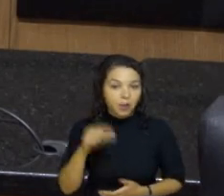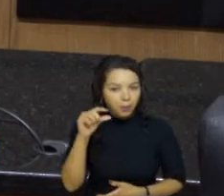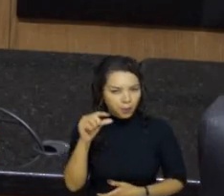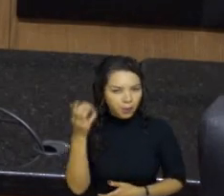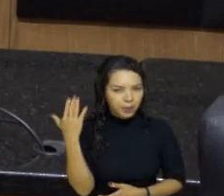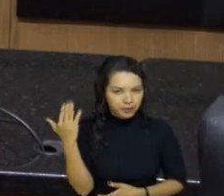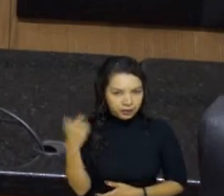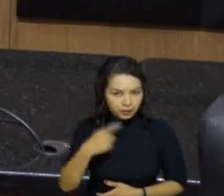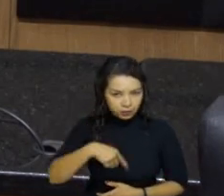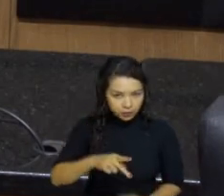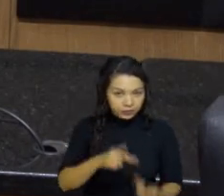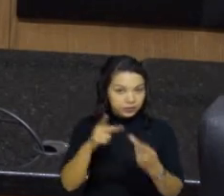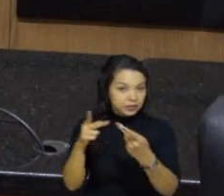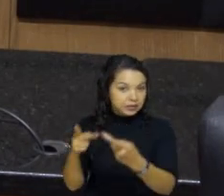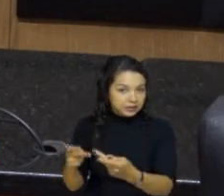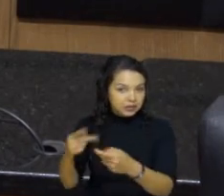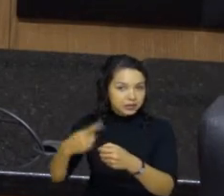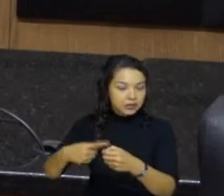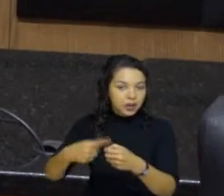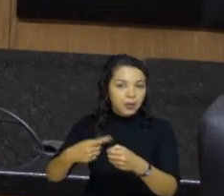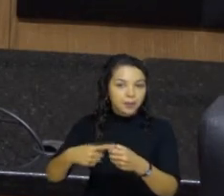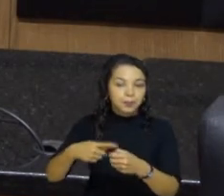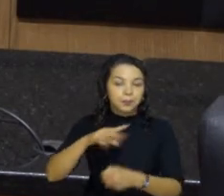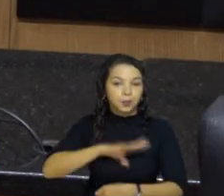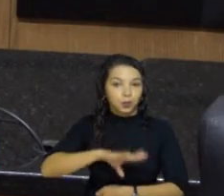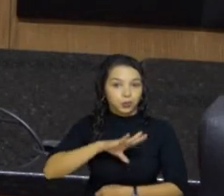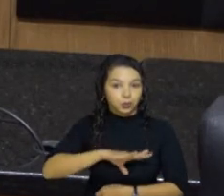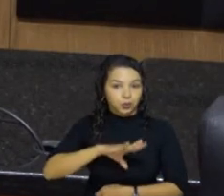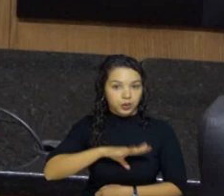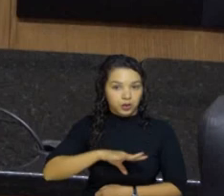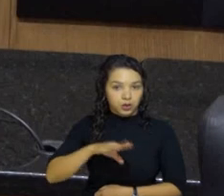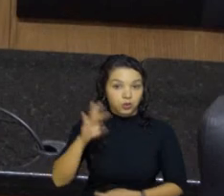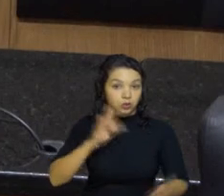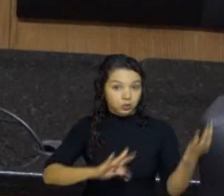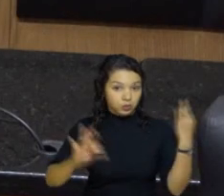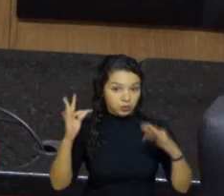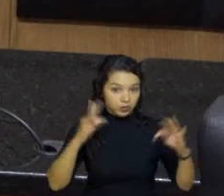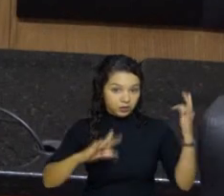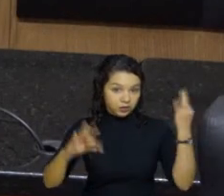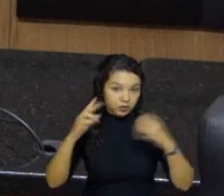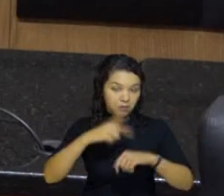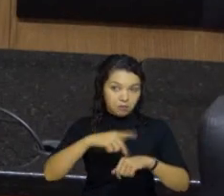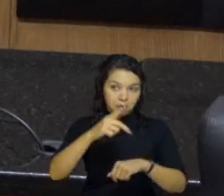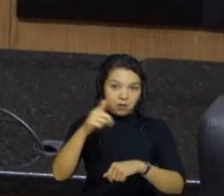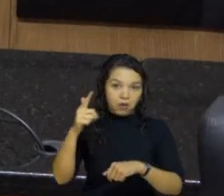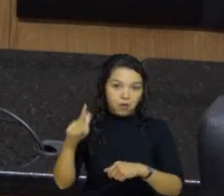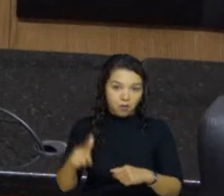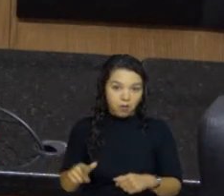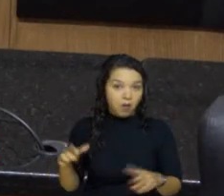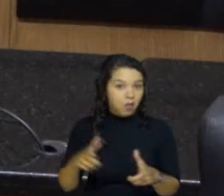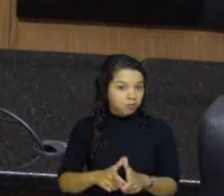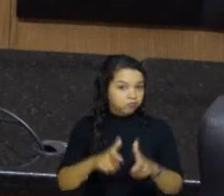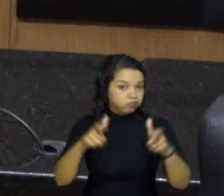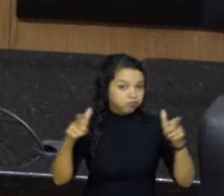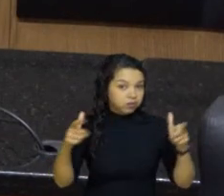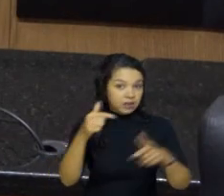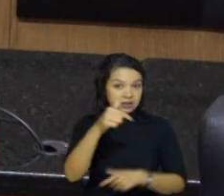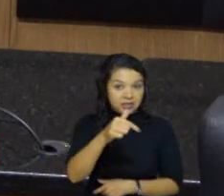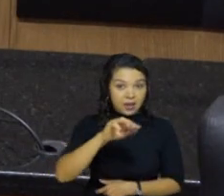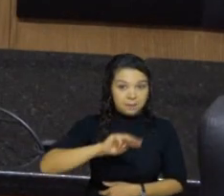a Portugal. Portugal ampliou o número de turistas internacionais de 7 milhões para